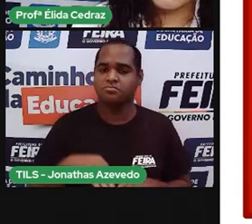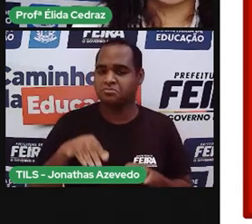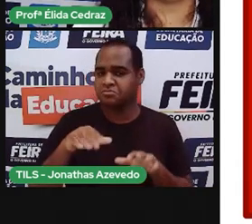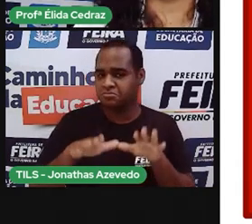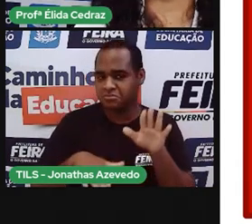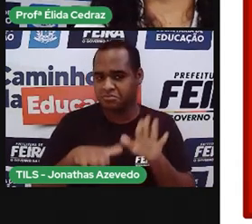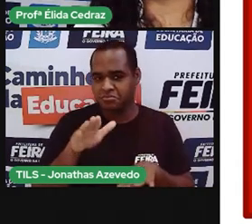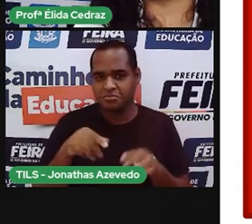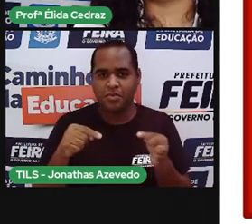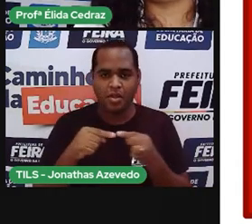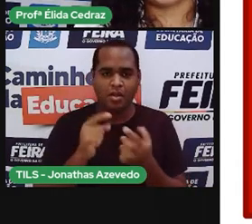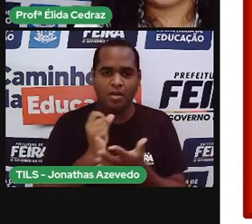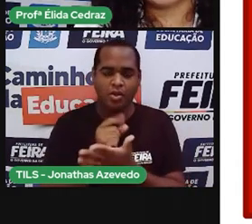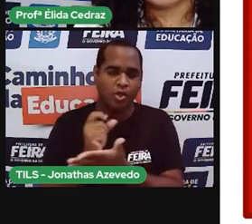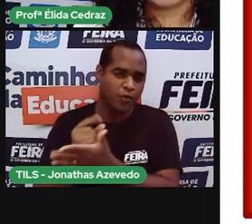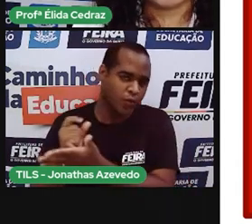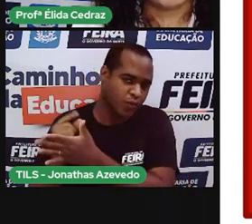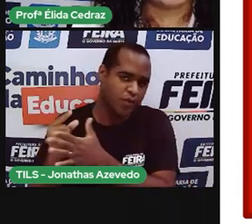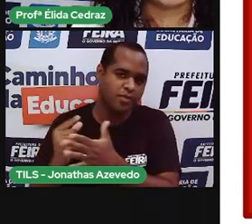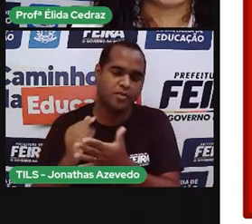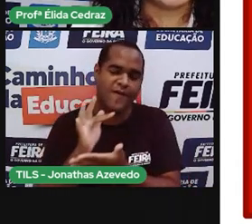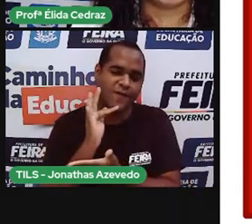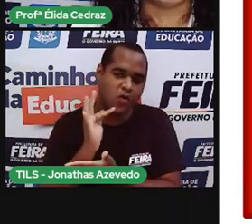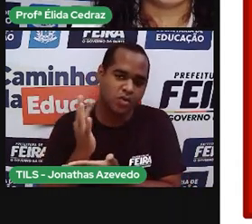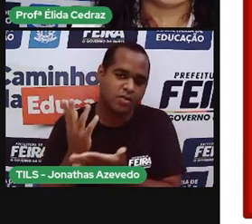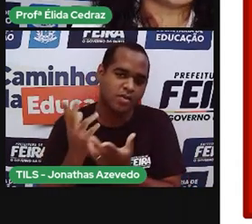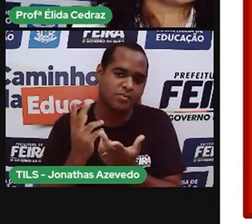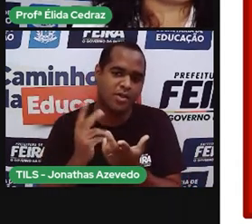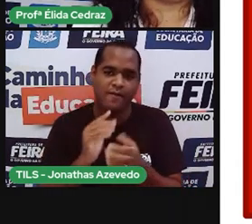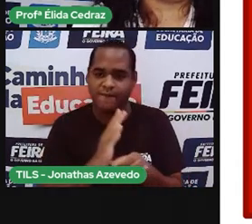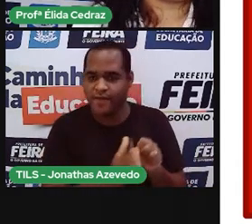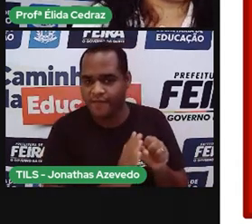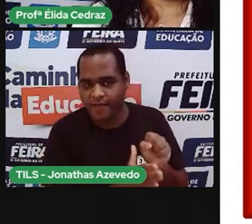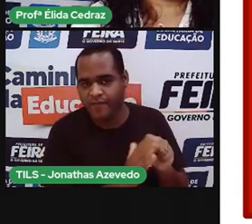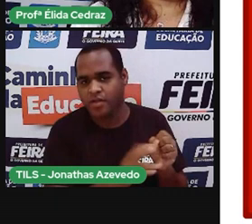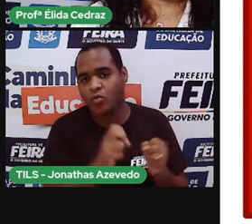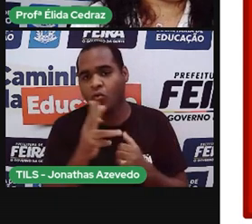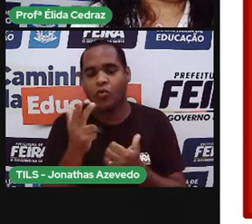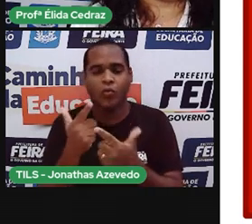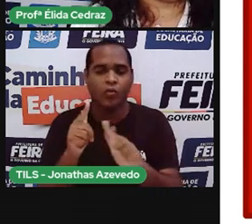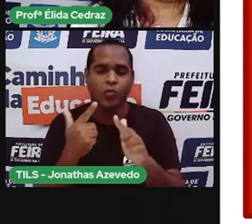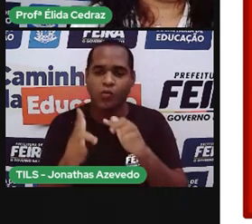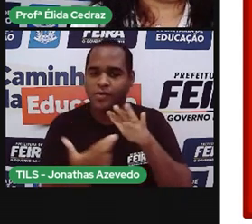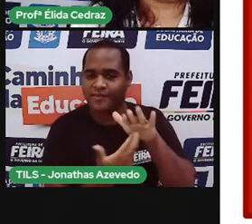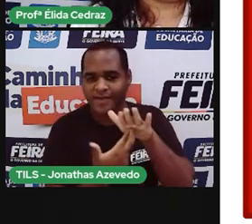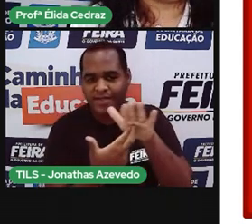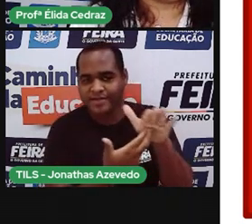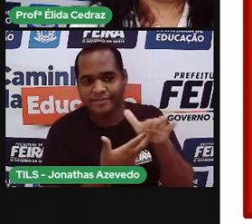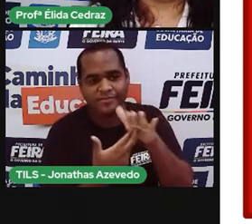Geralmente, como são compradas frutas, verduras e outros alimentos na feira livre?